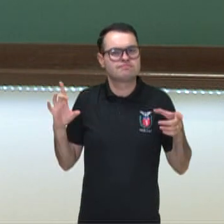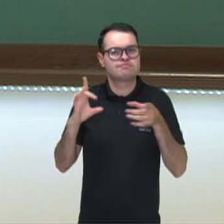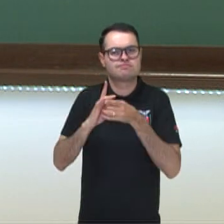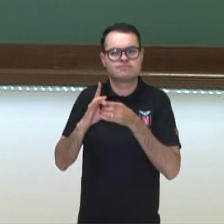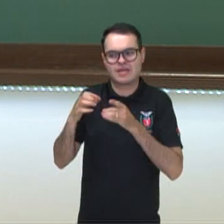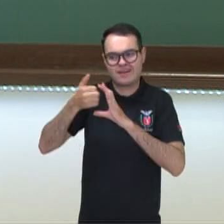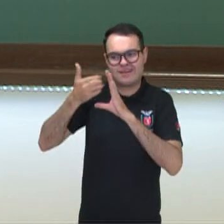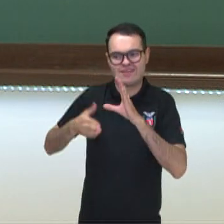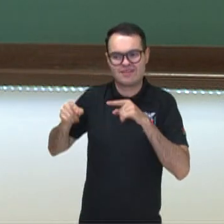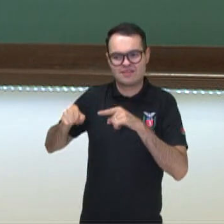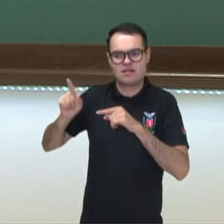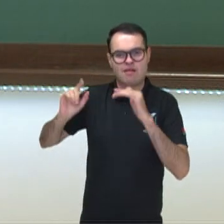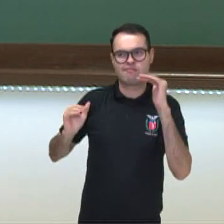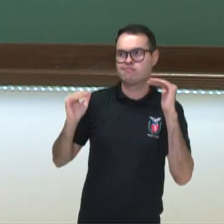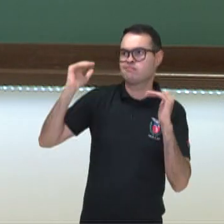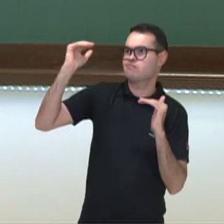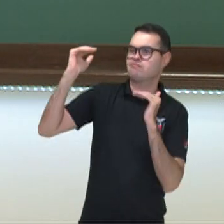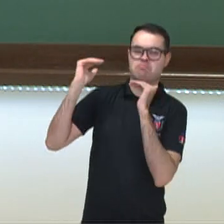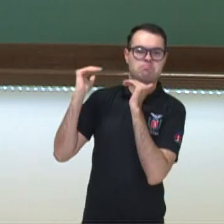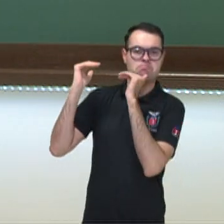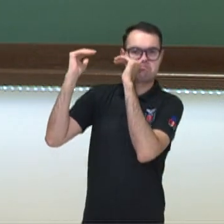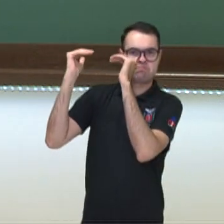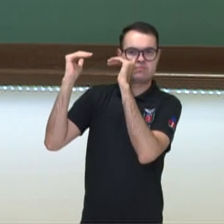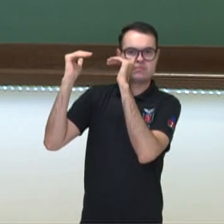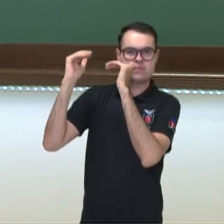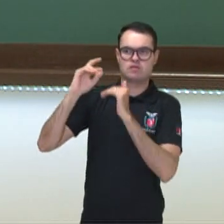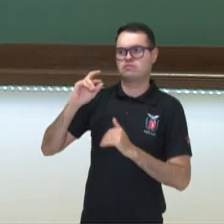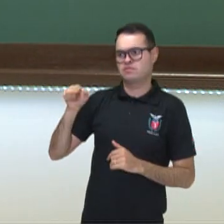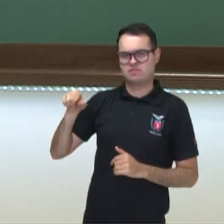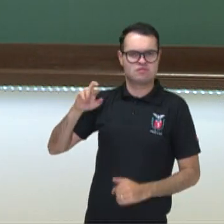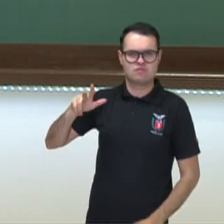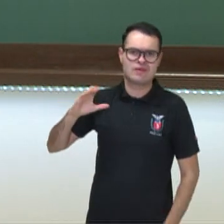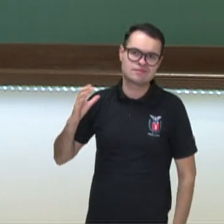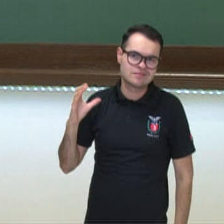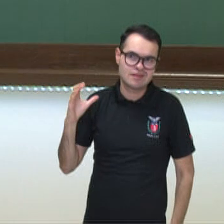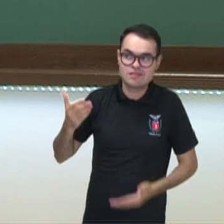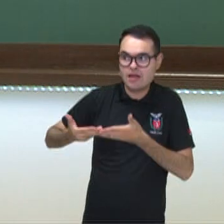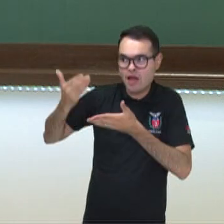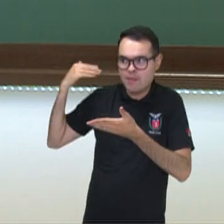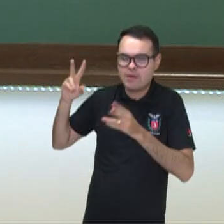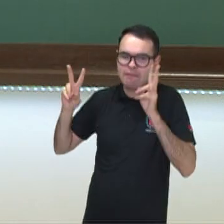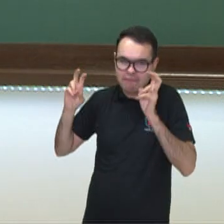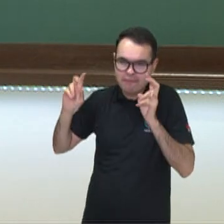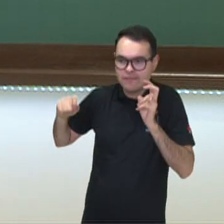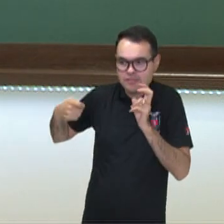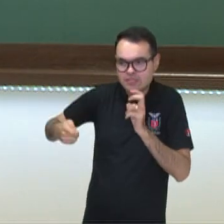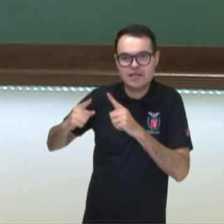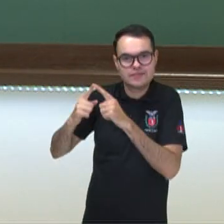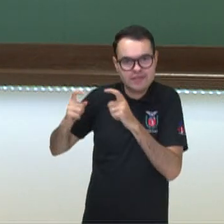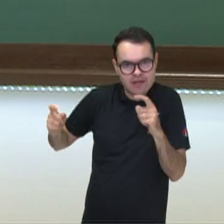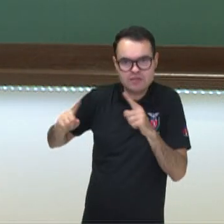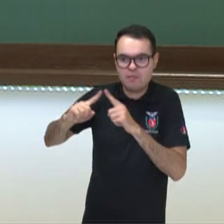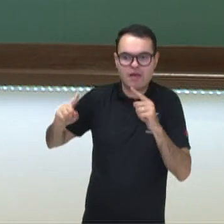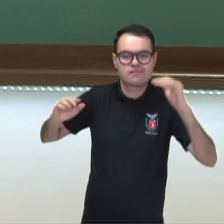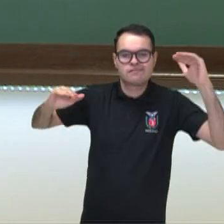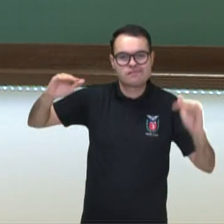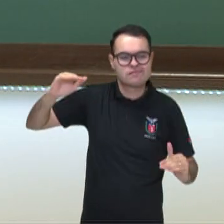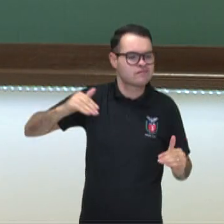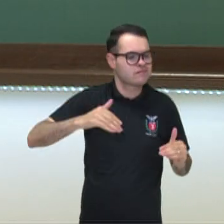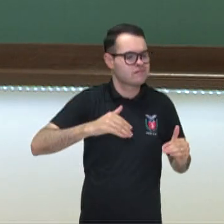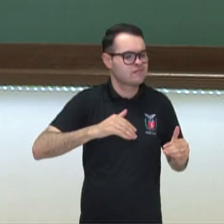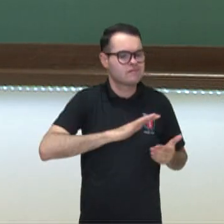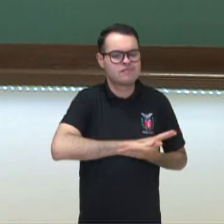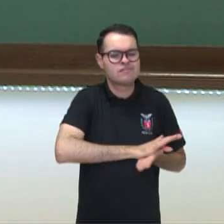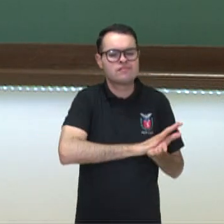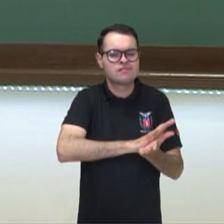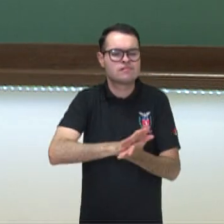dada a uma elite, digamos assim. Então nem se pode chamar de ciência, chamava-se na época, que também desprestigiava algumas